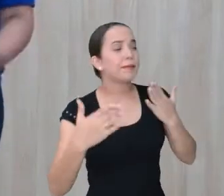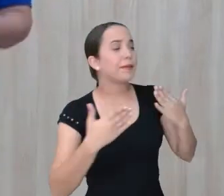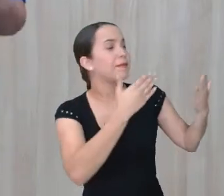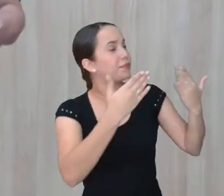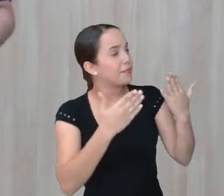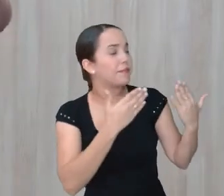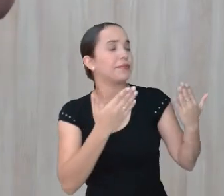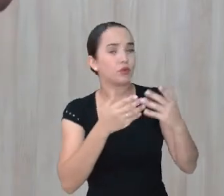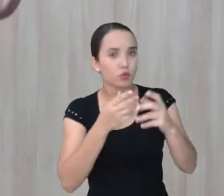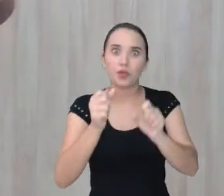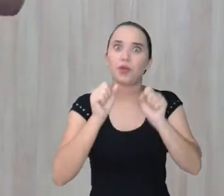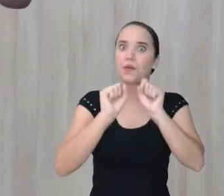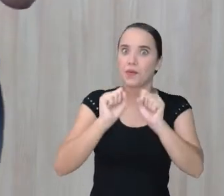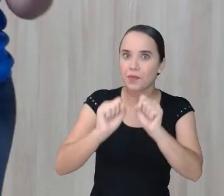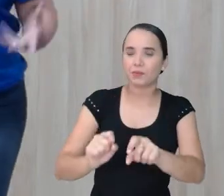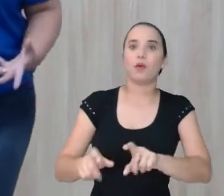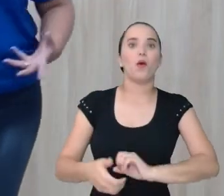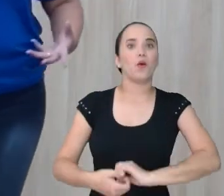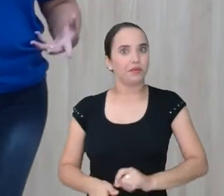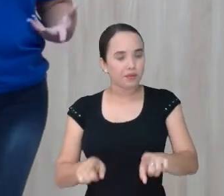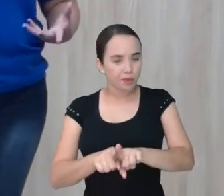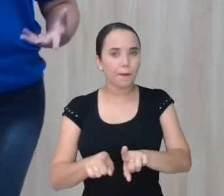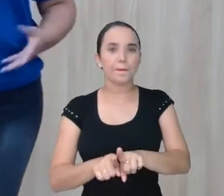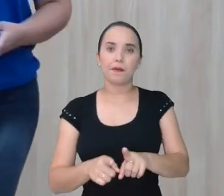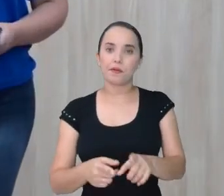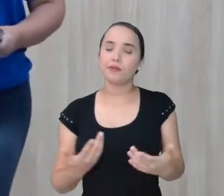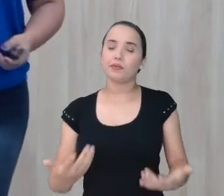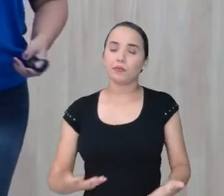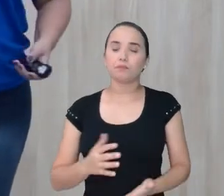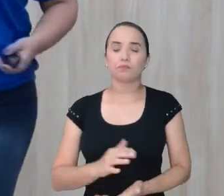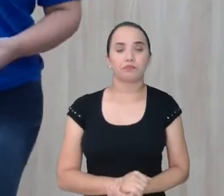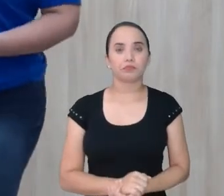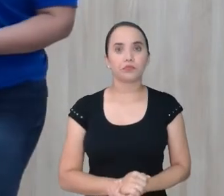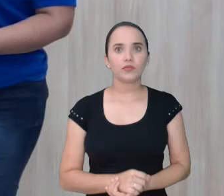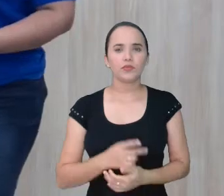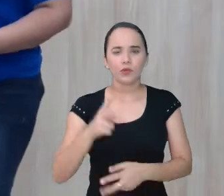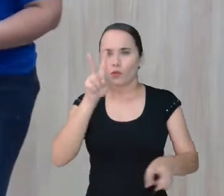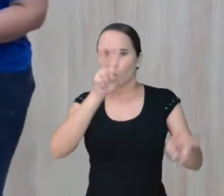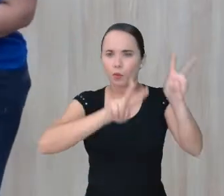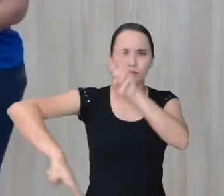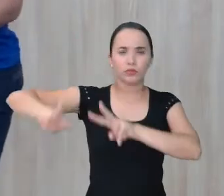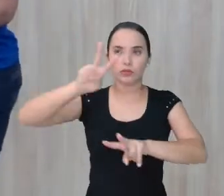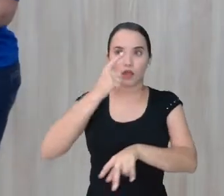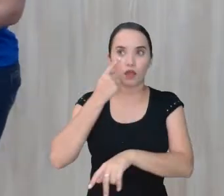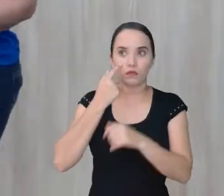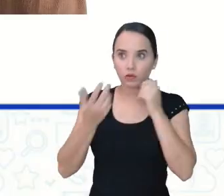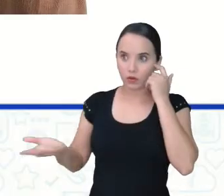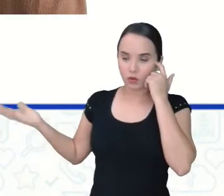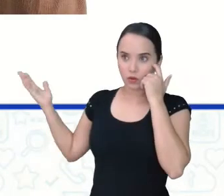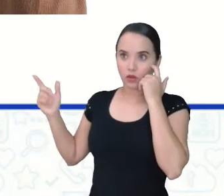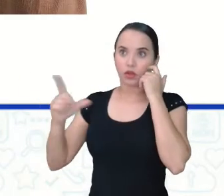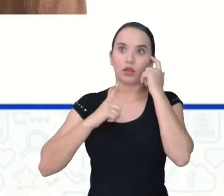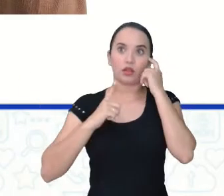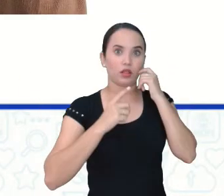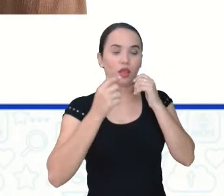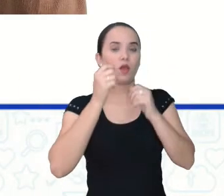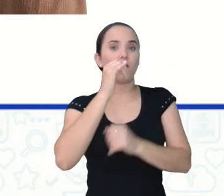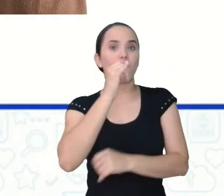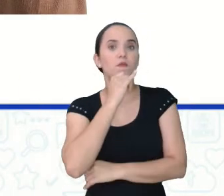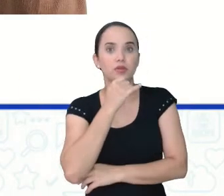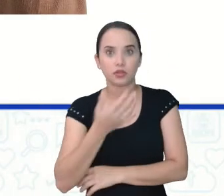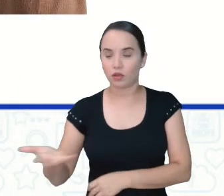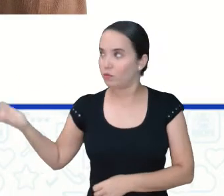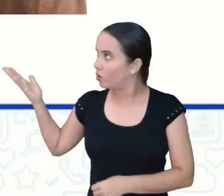de comentar, de falar do que aconteceu. Não é? Então, observa aí, eu trouxe aí um exemplo de jornal e o título